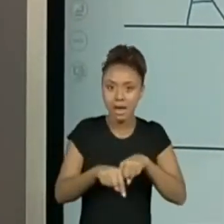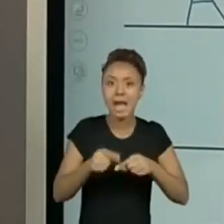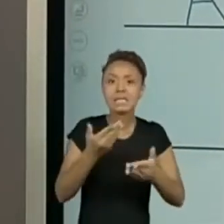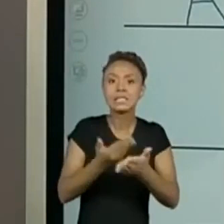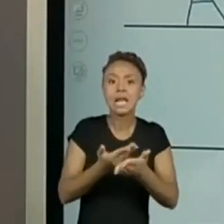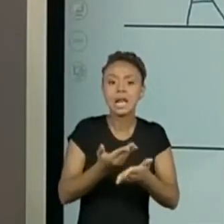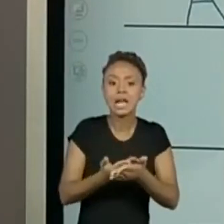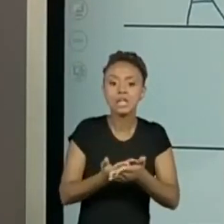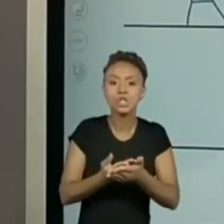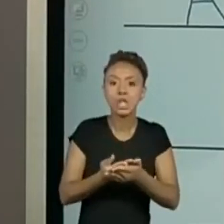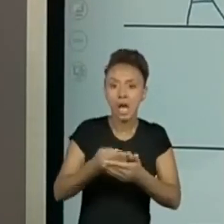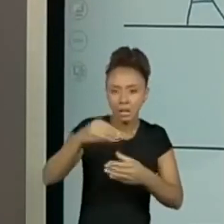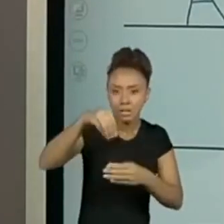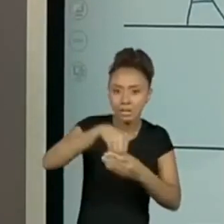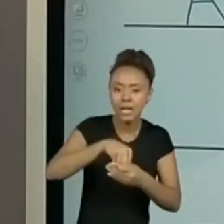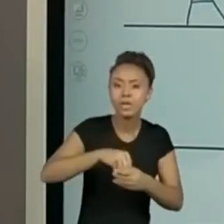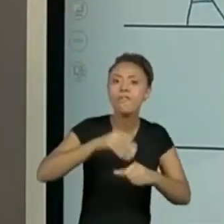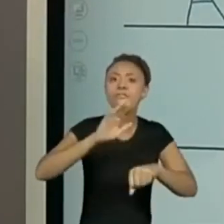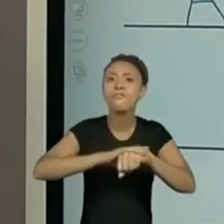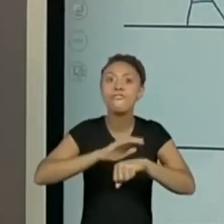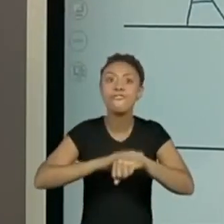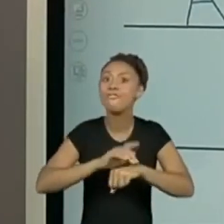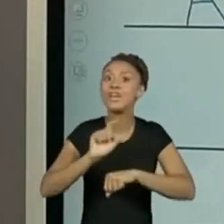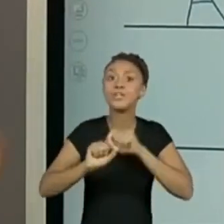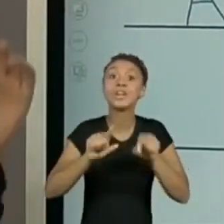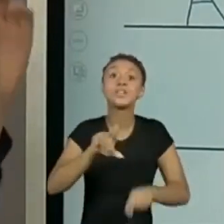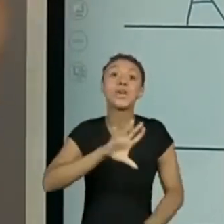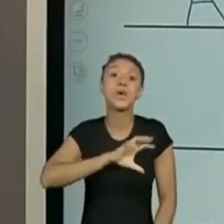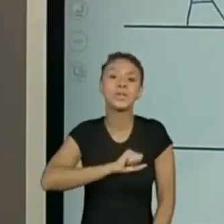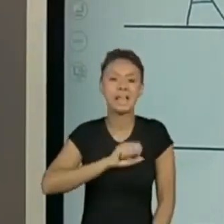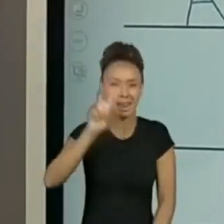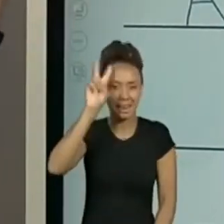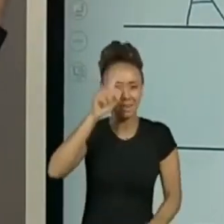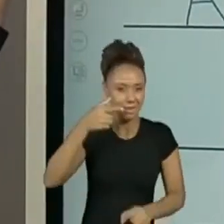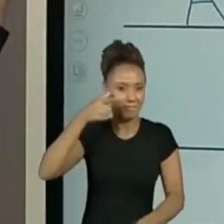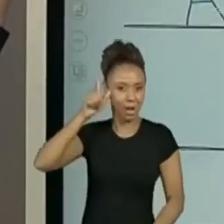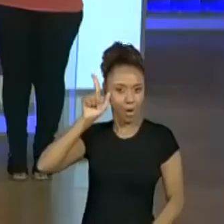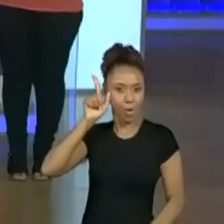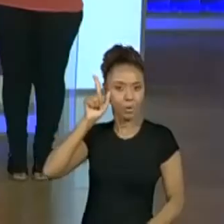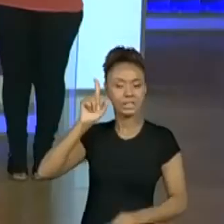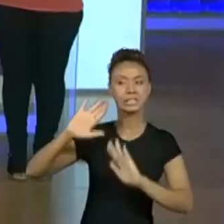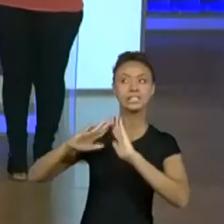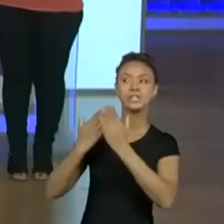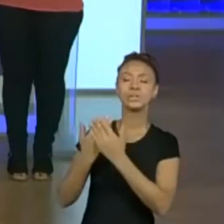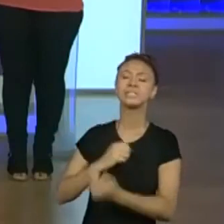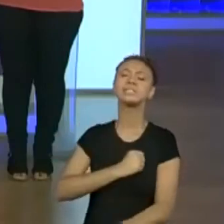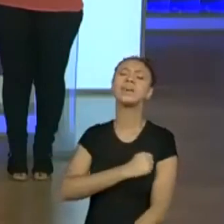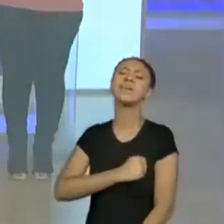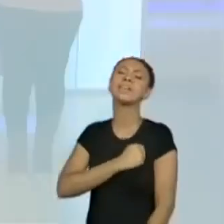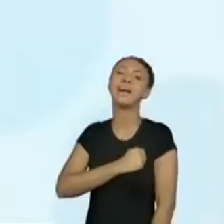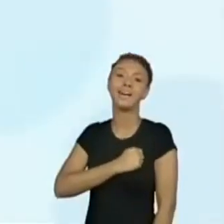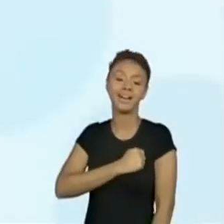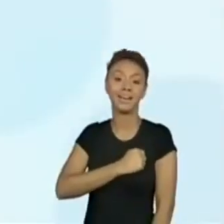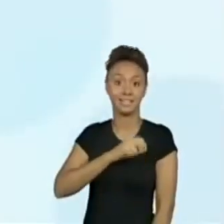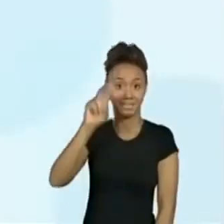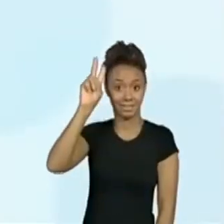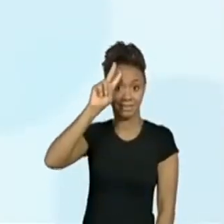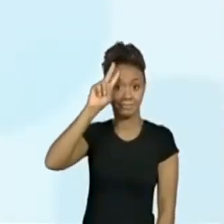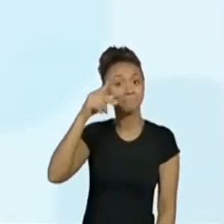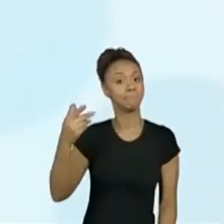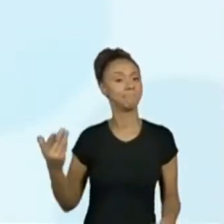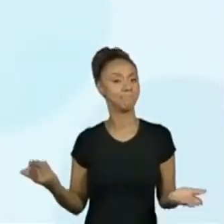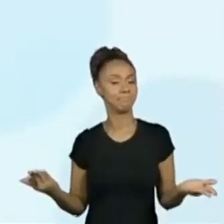bem? Lembraram de ontem? A gente matou bastante a saudade da escola. Olhem lá, então, ó.